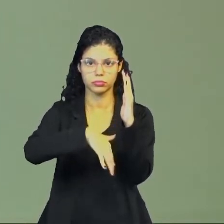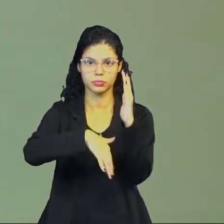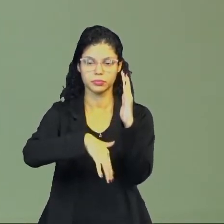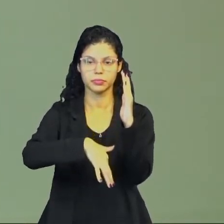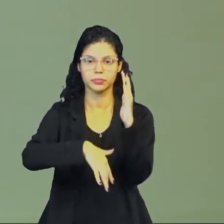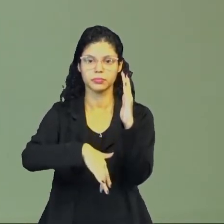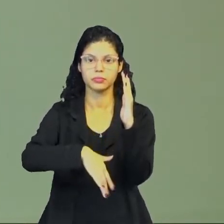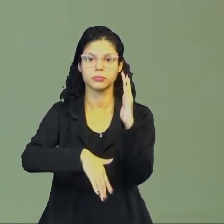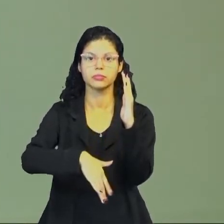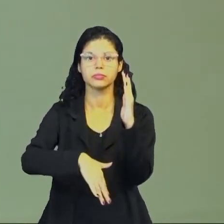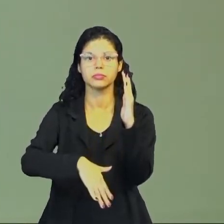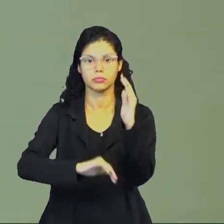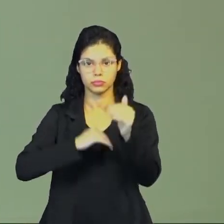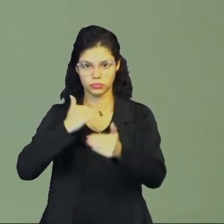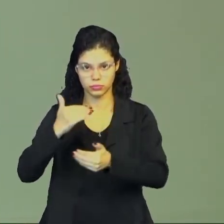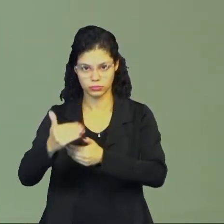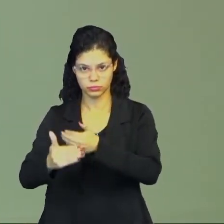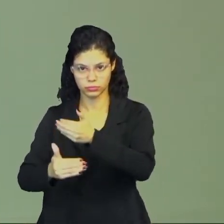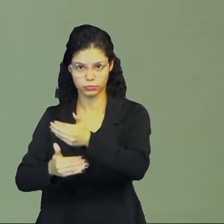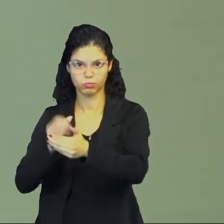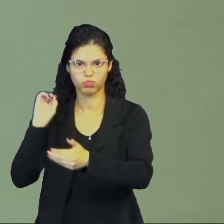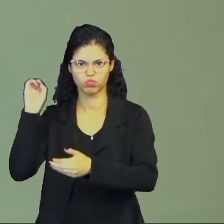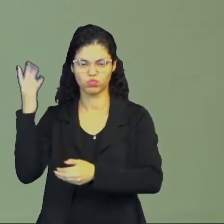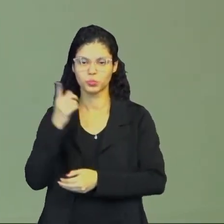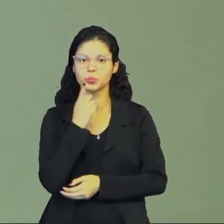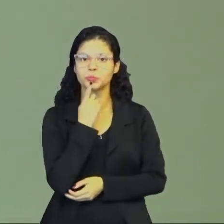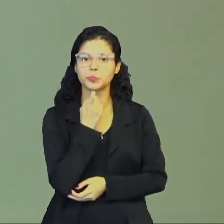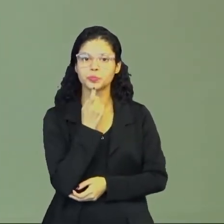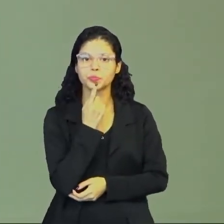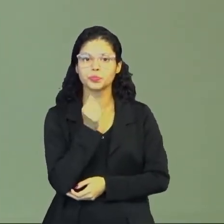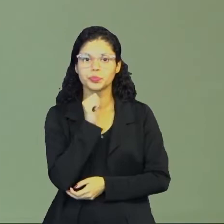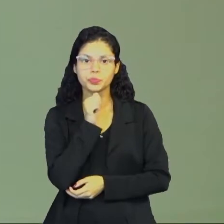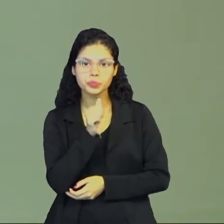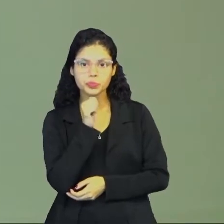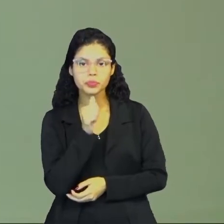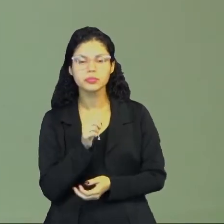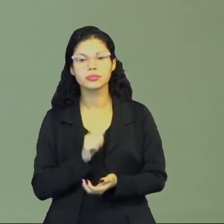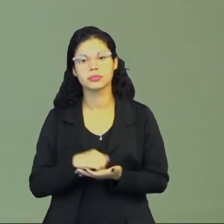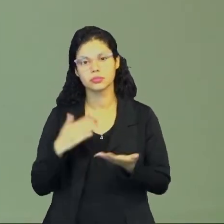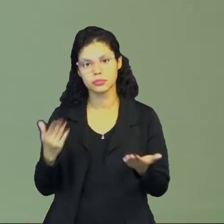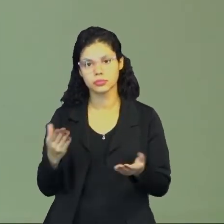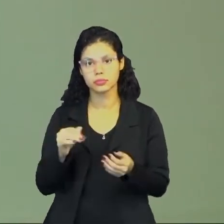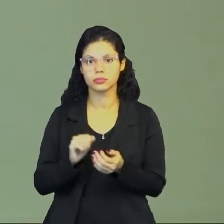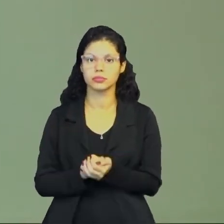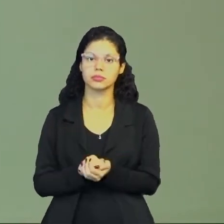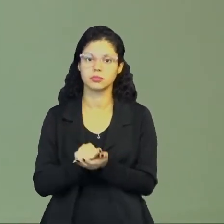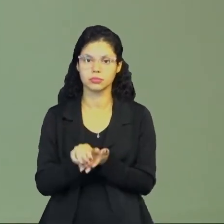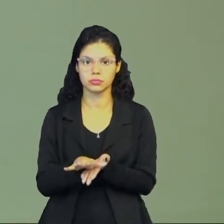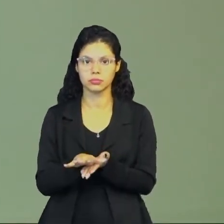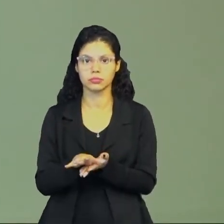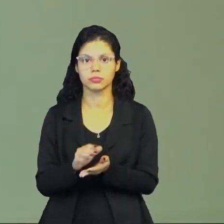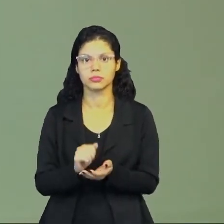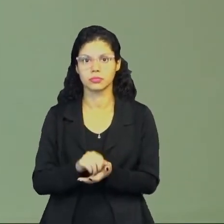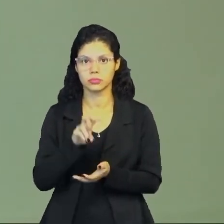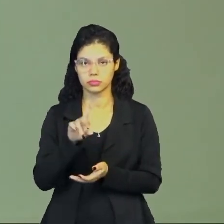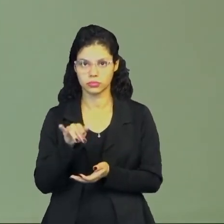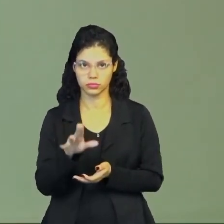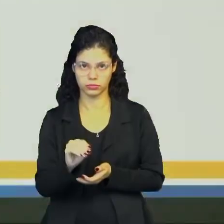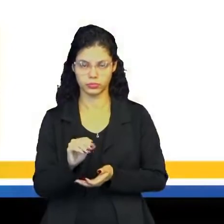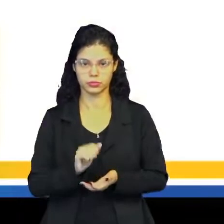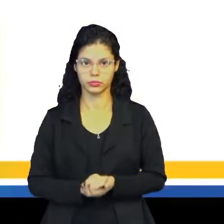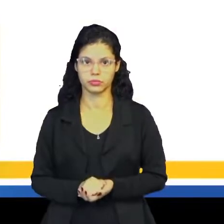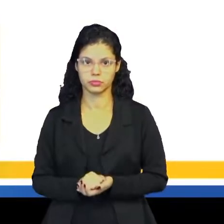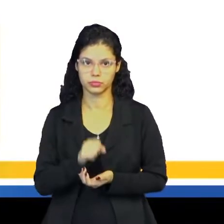Nesse processo de descamação, então ocorre sangramento. E esse sangramento então é eliminado pela vagina. E então se tem aí a